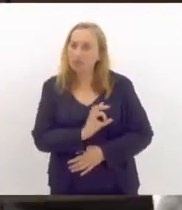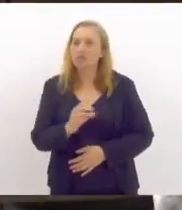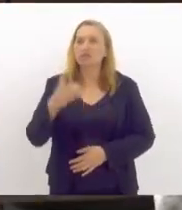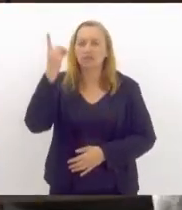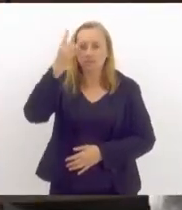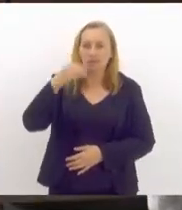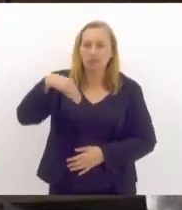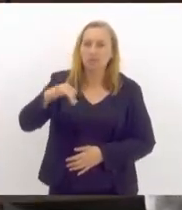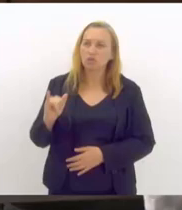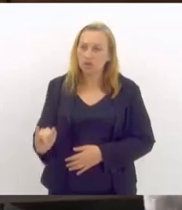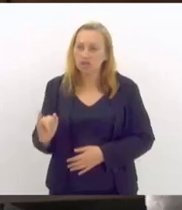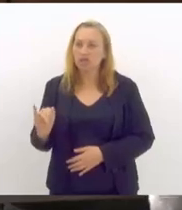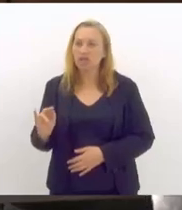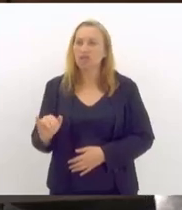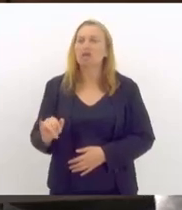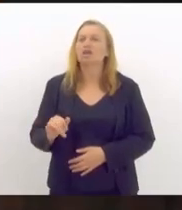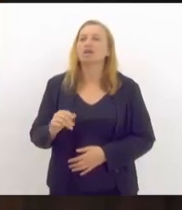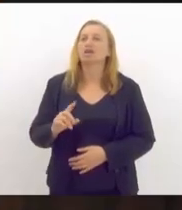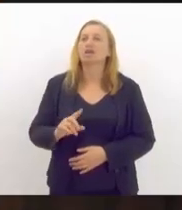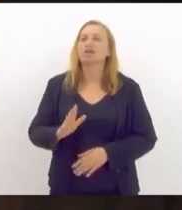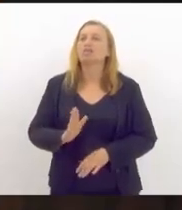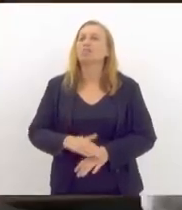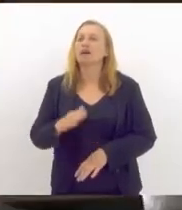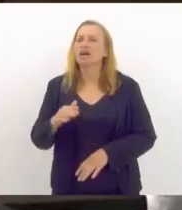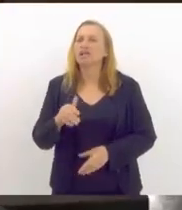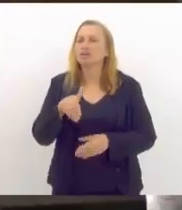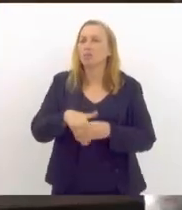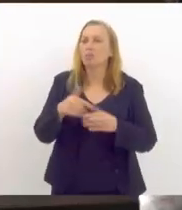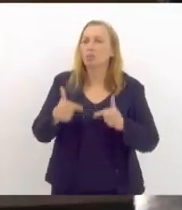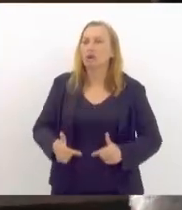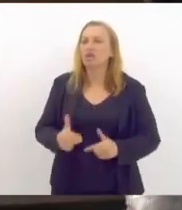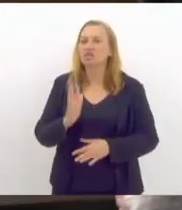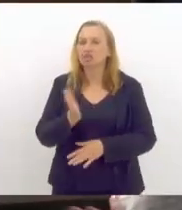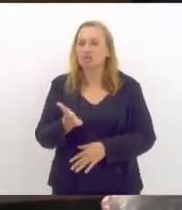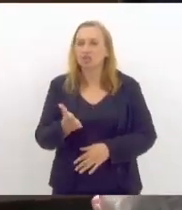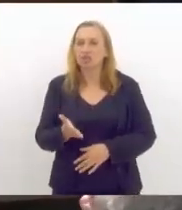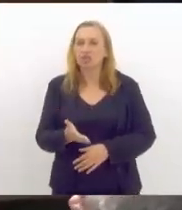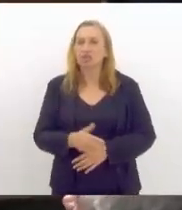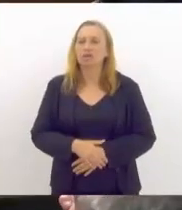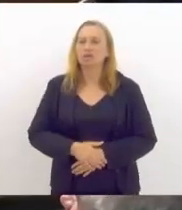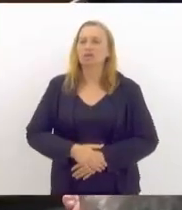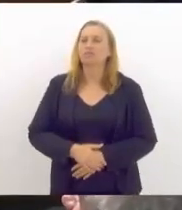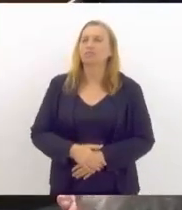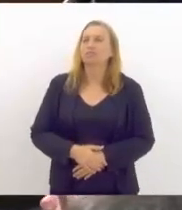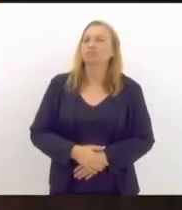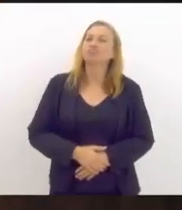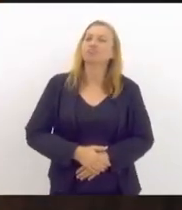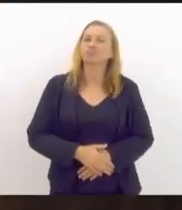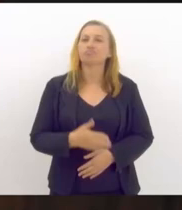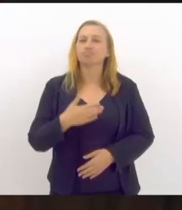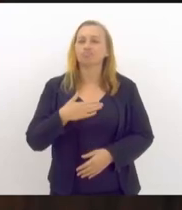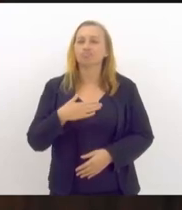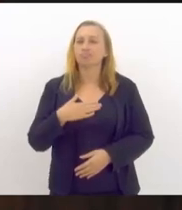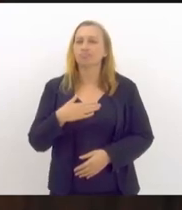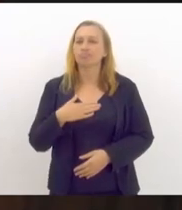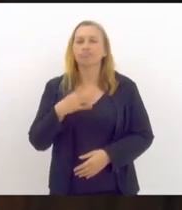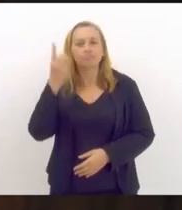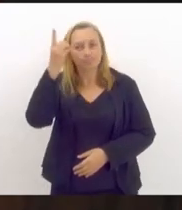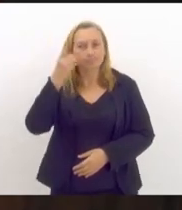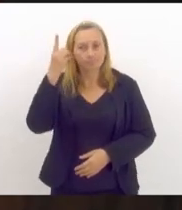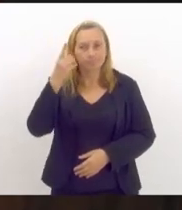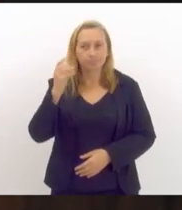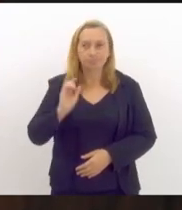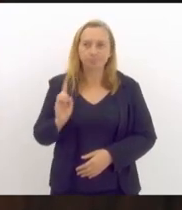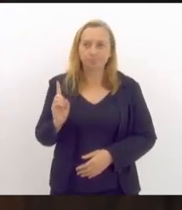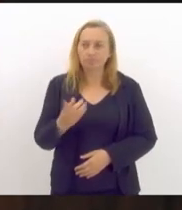munir abstenção quem mais abstenção já foi a bancada né É quero consignar o meu a deputada Dani